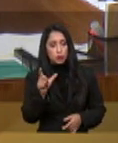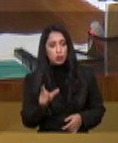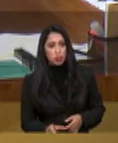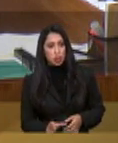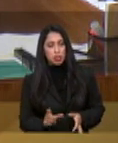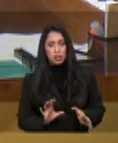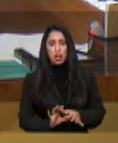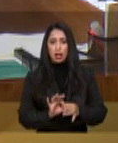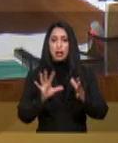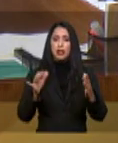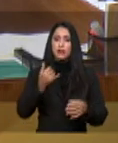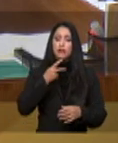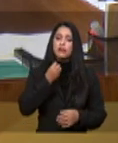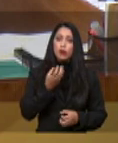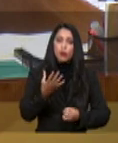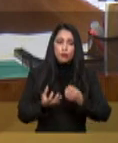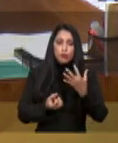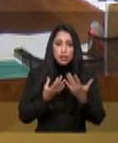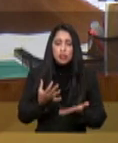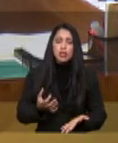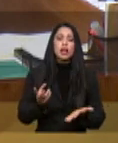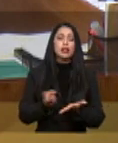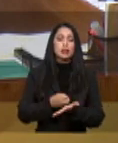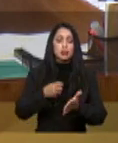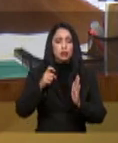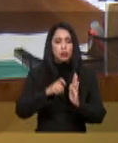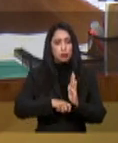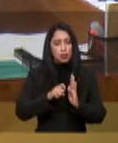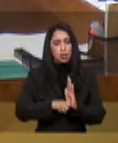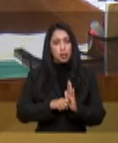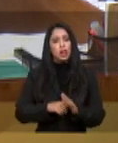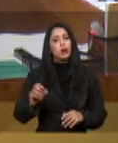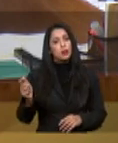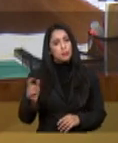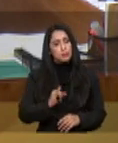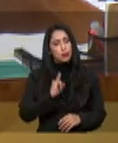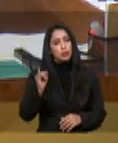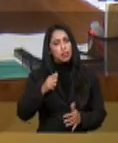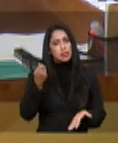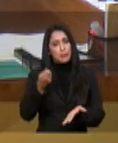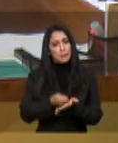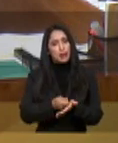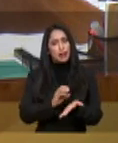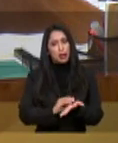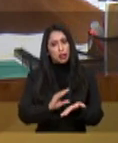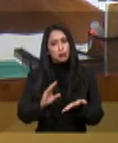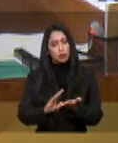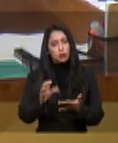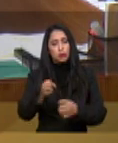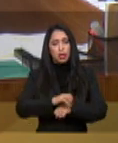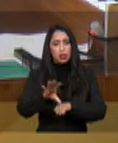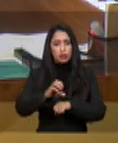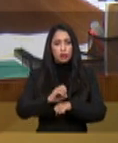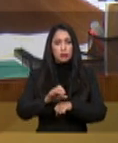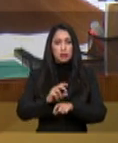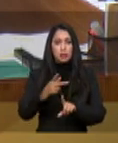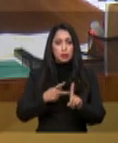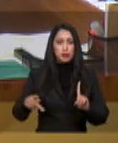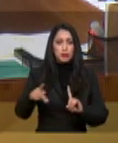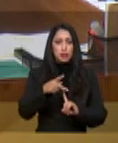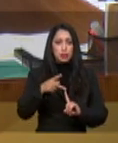espontaneamente, declara e confessa as contribuições, importâncias ou valores e presta as informações devidas à Previdência Social